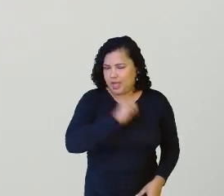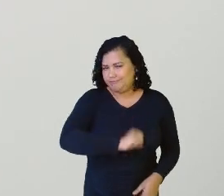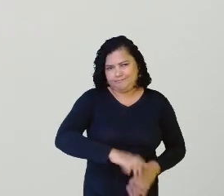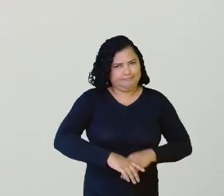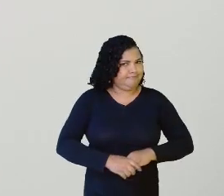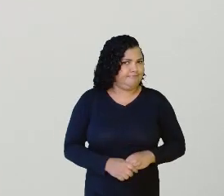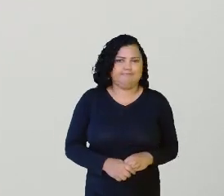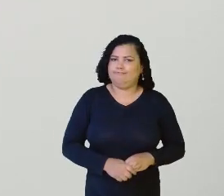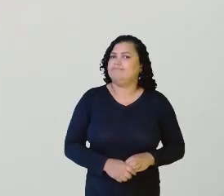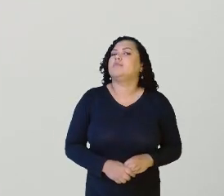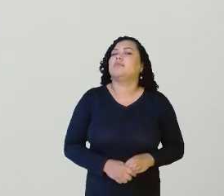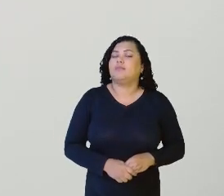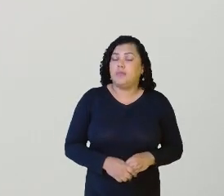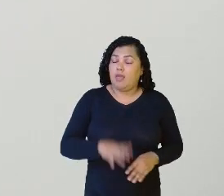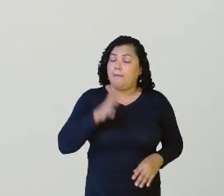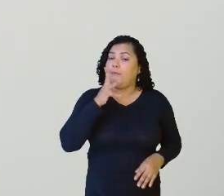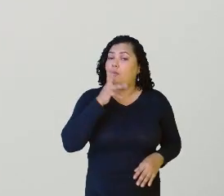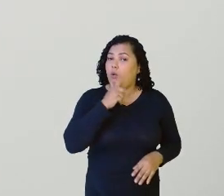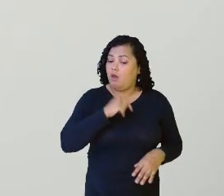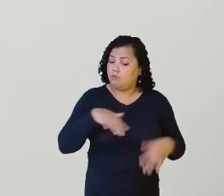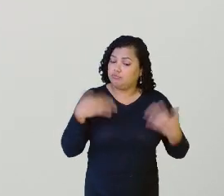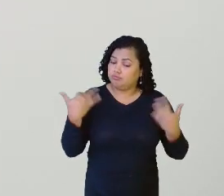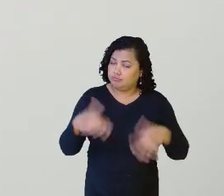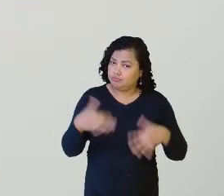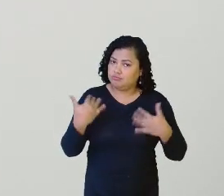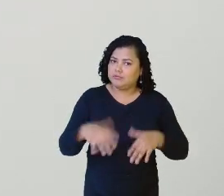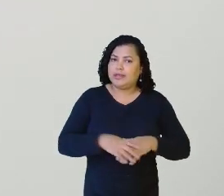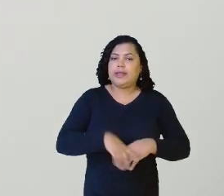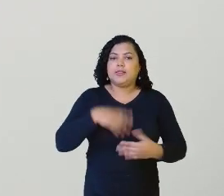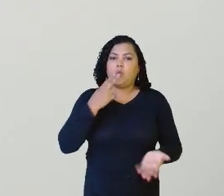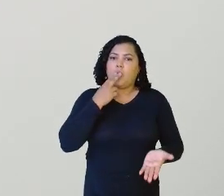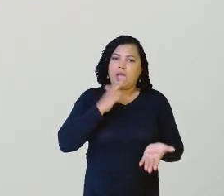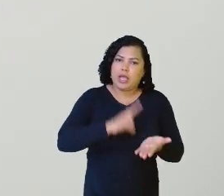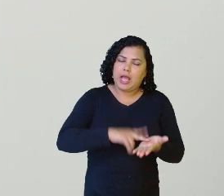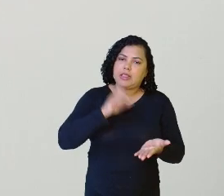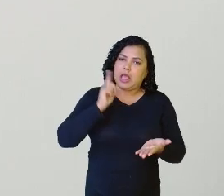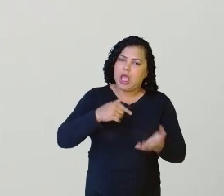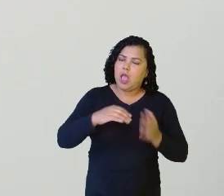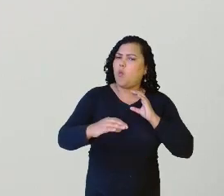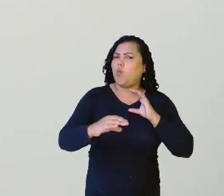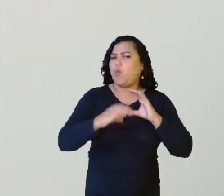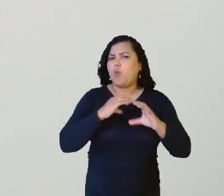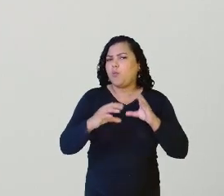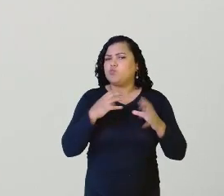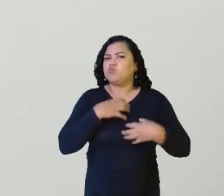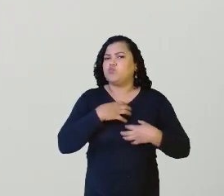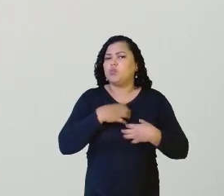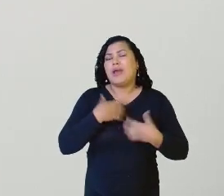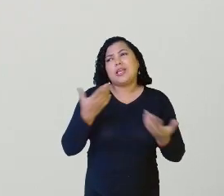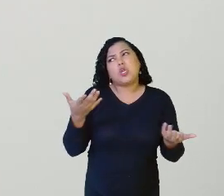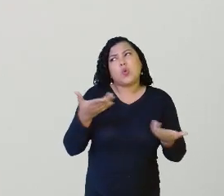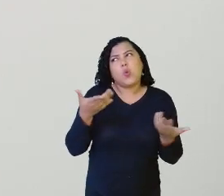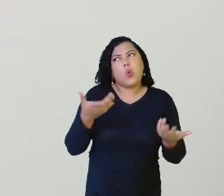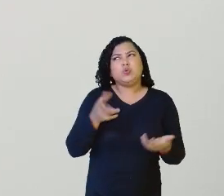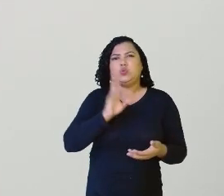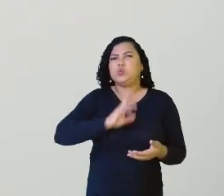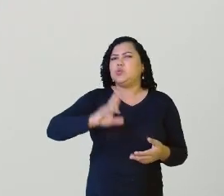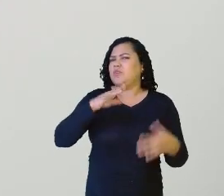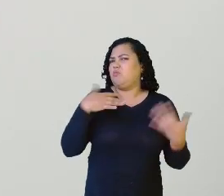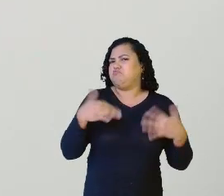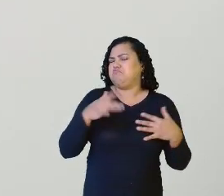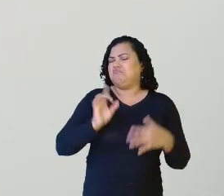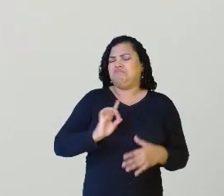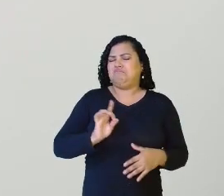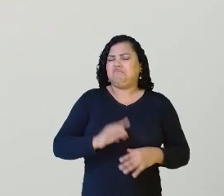imediata, levava um tempo. Então, a carta é um meio de comunicação que hoje em dia já não é mais tão usada